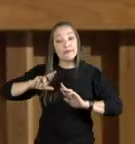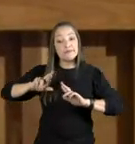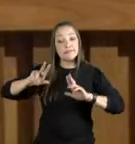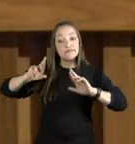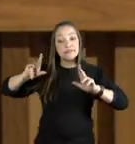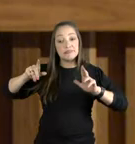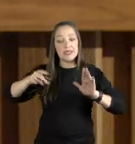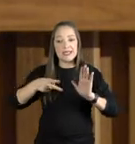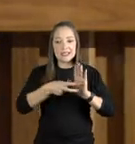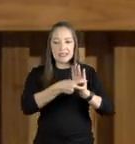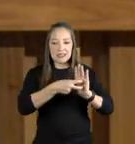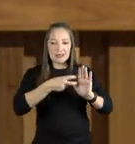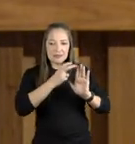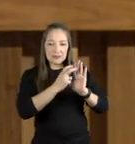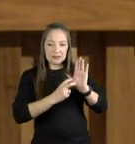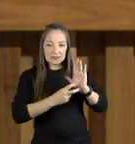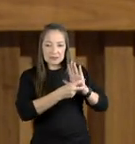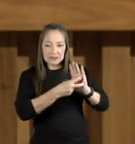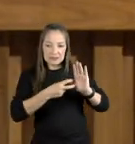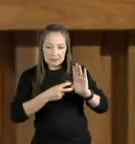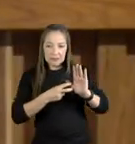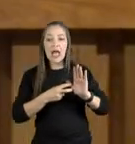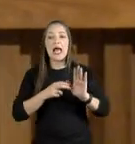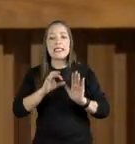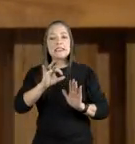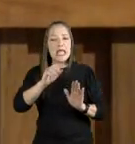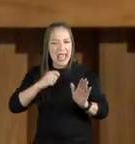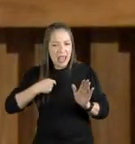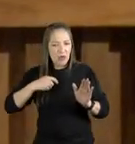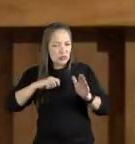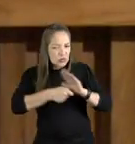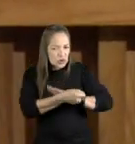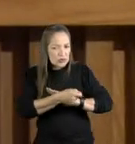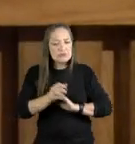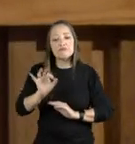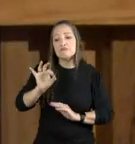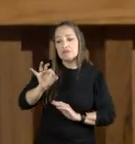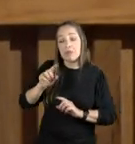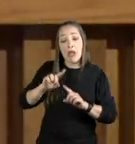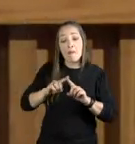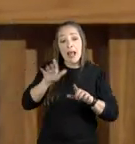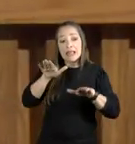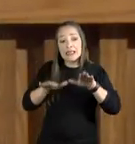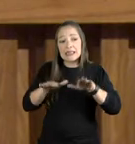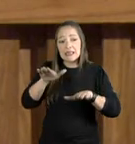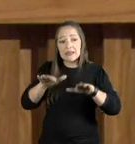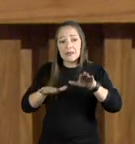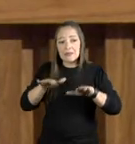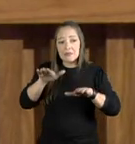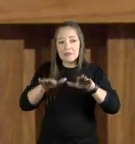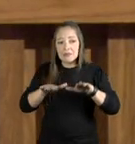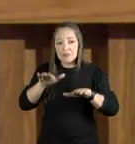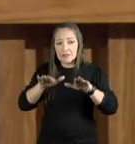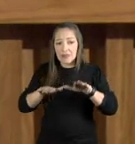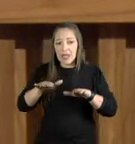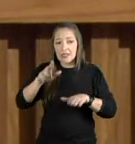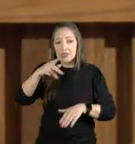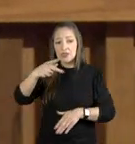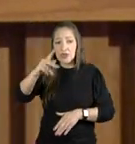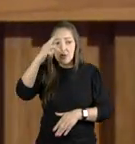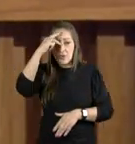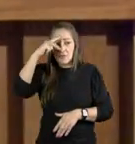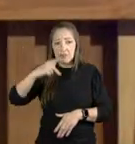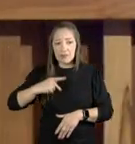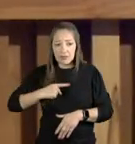Sim. Ah, mas quanto eu devo investir? Depende do seu perfil, né? Se o seu perfil for agressivo, você não vai, mesmo sendo o